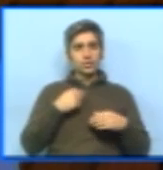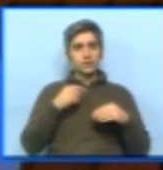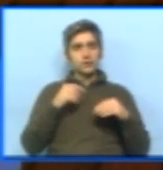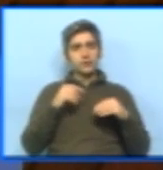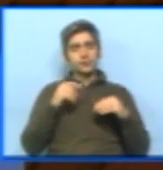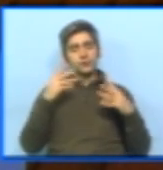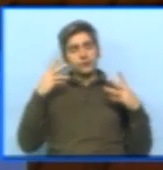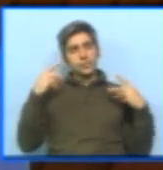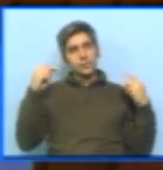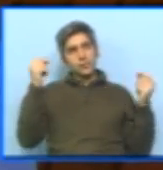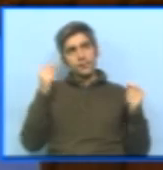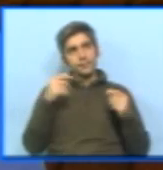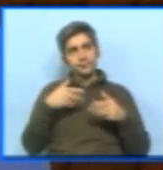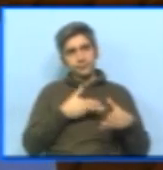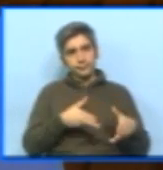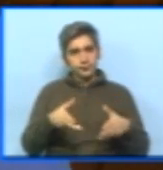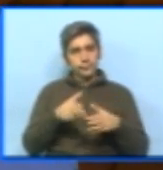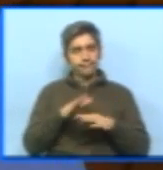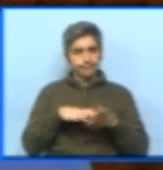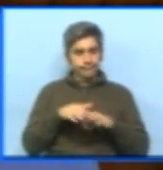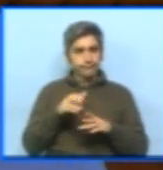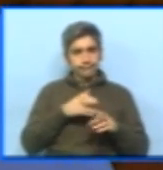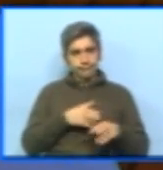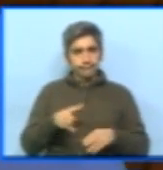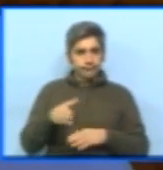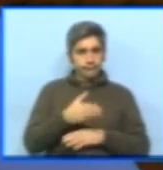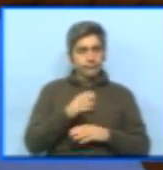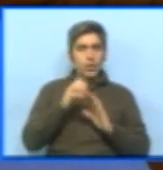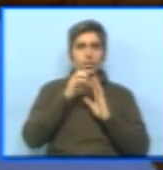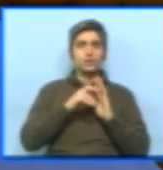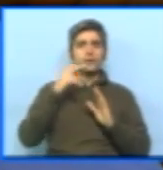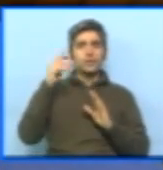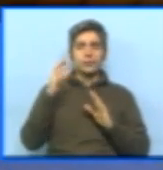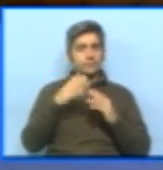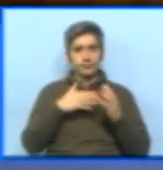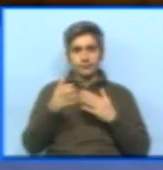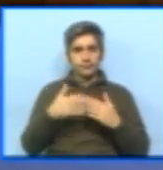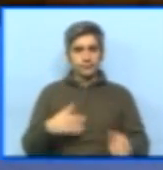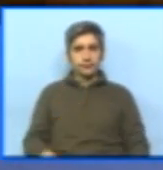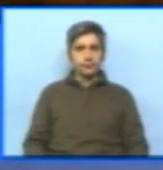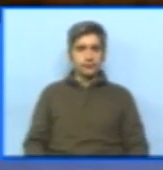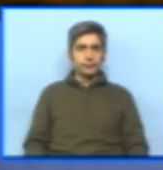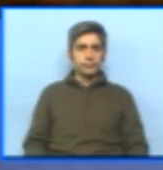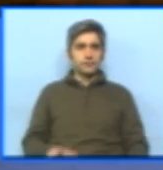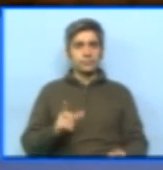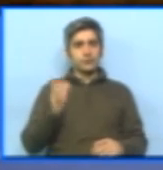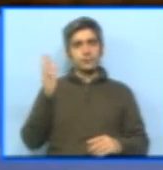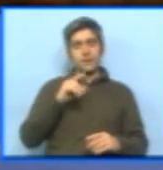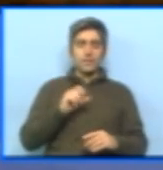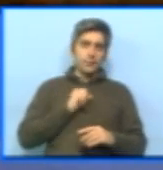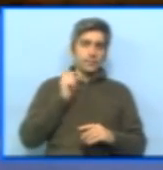é para fazer, independentemente das condições exteriores. E o que vier é para